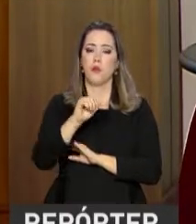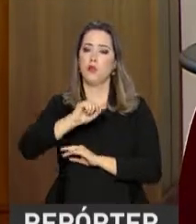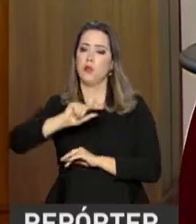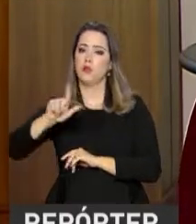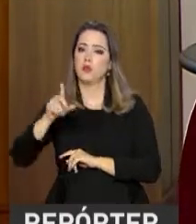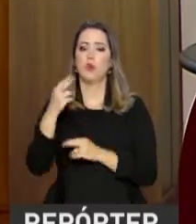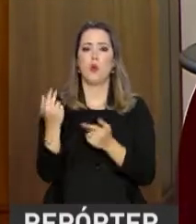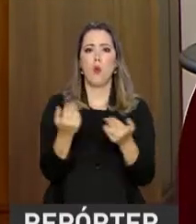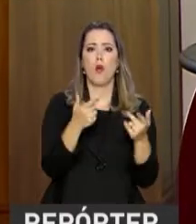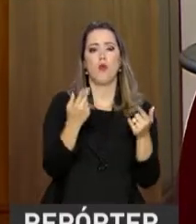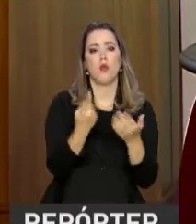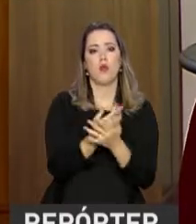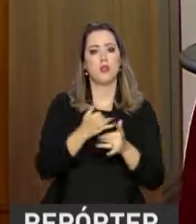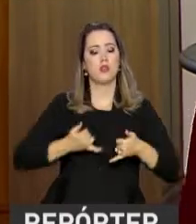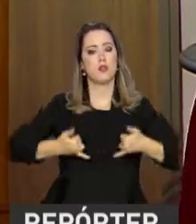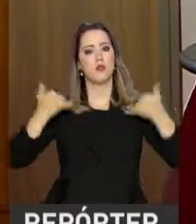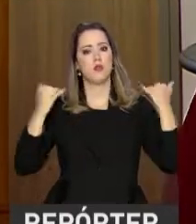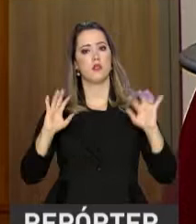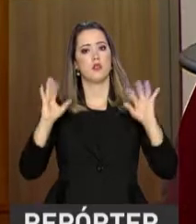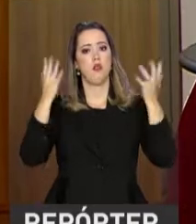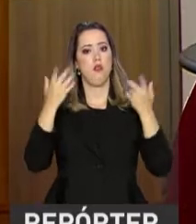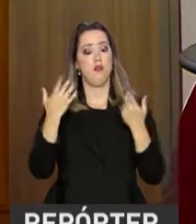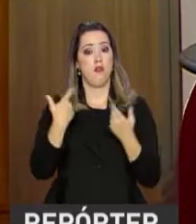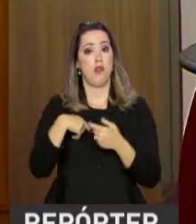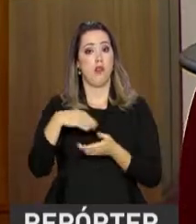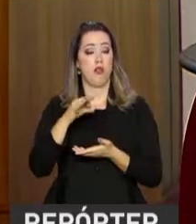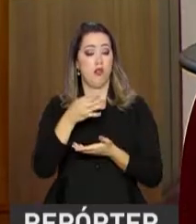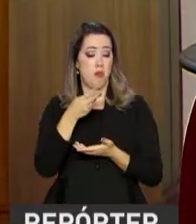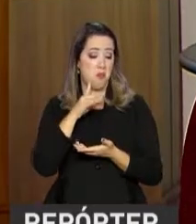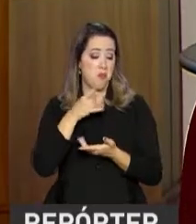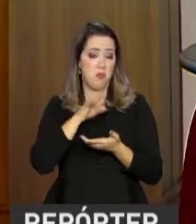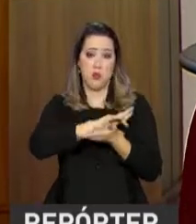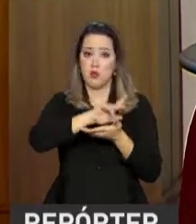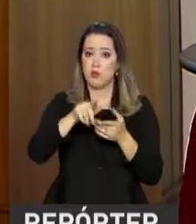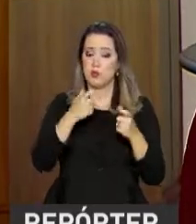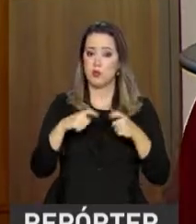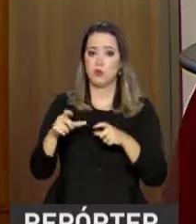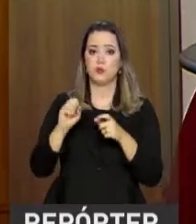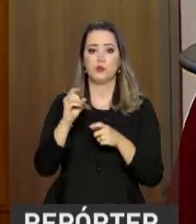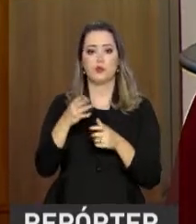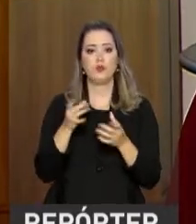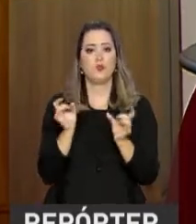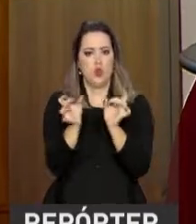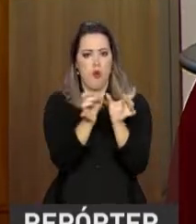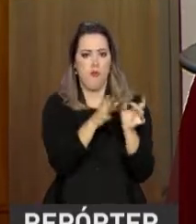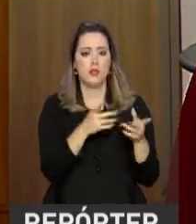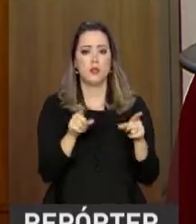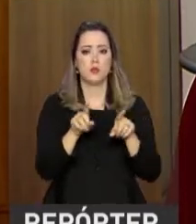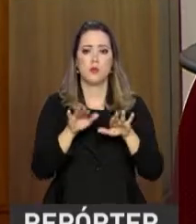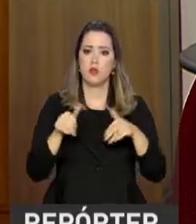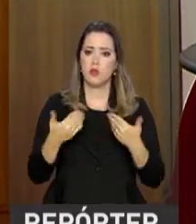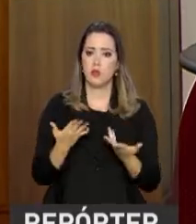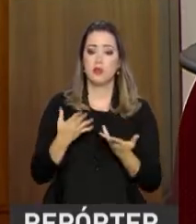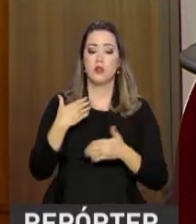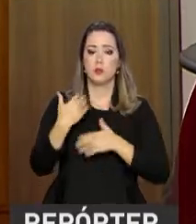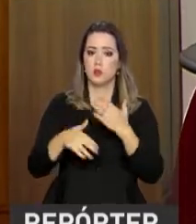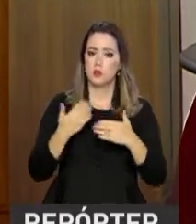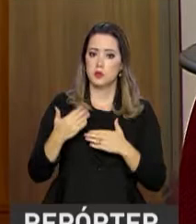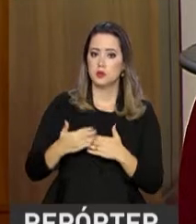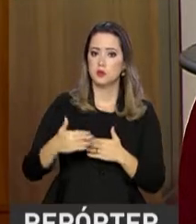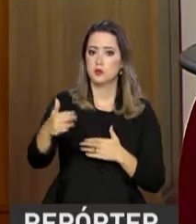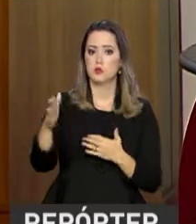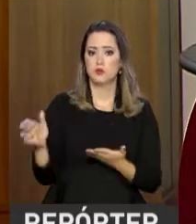é tocada em festas, eventos e bares, por exemplo, ou quando é usada com fins comerciais. E para tornar esse processo